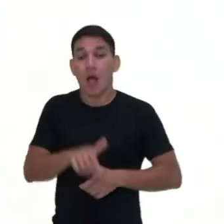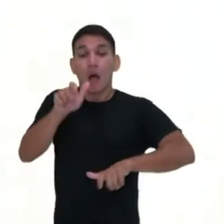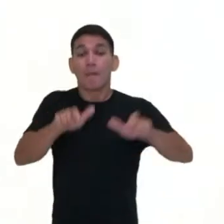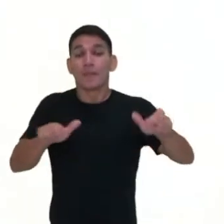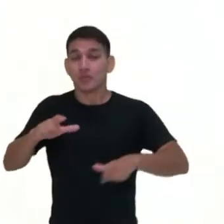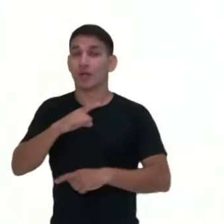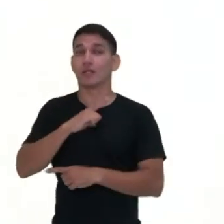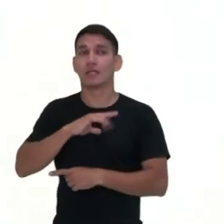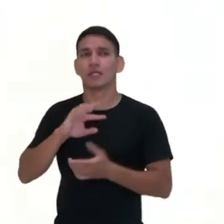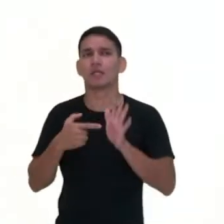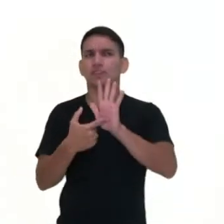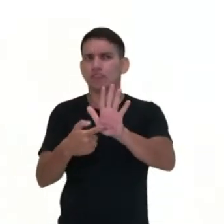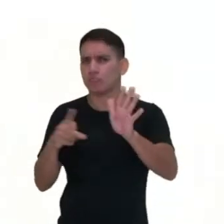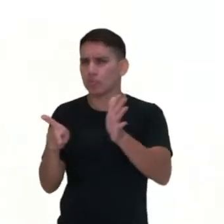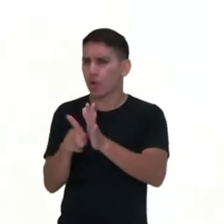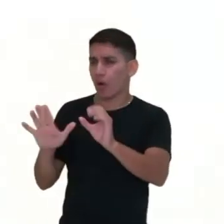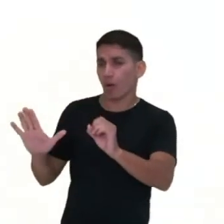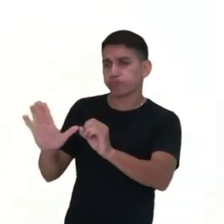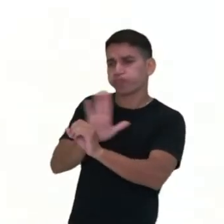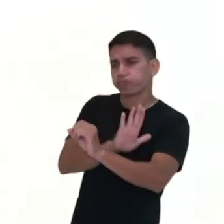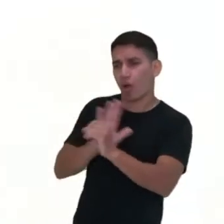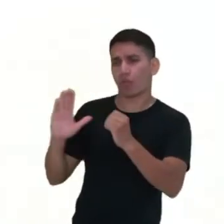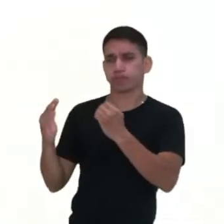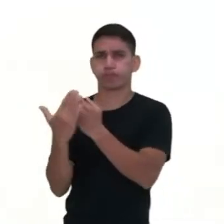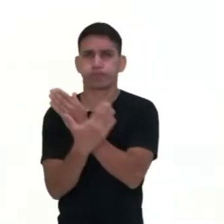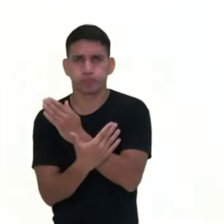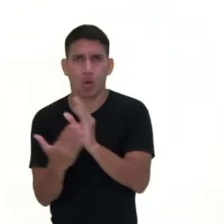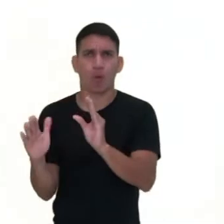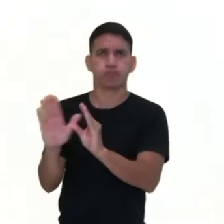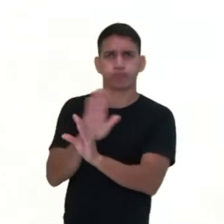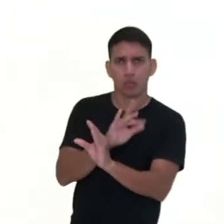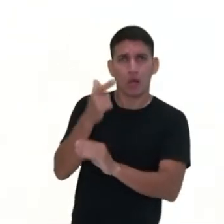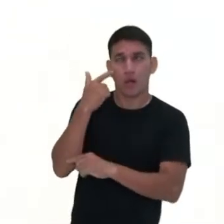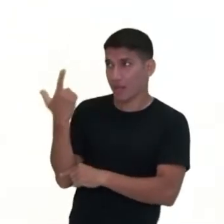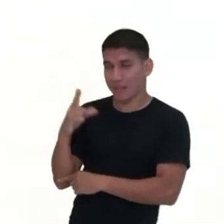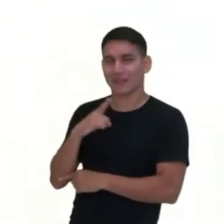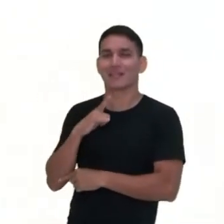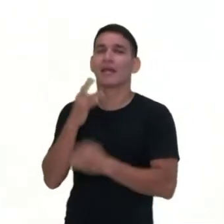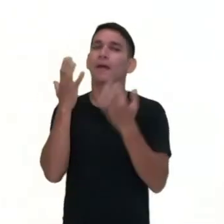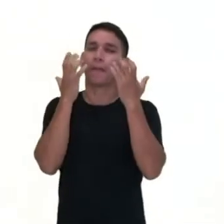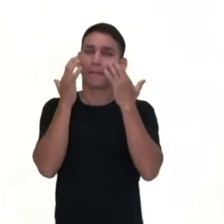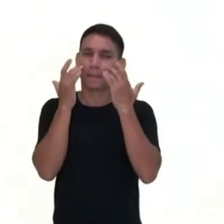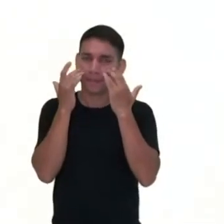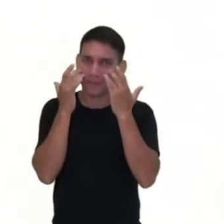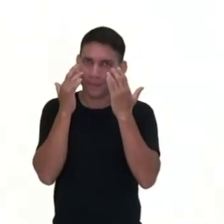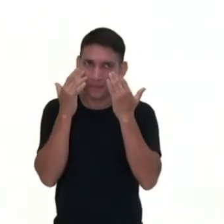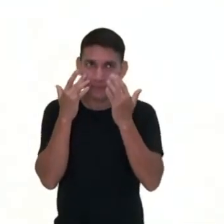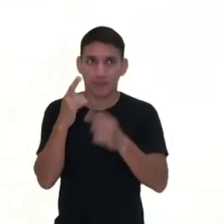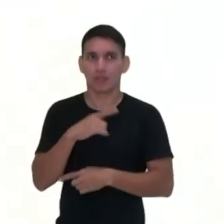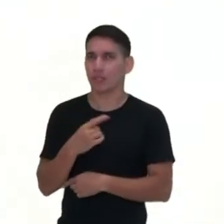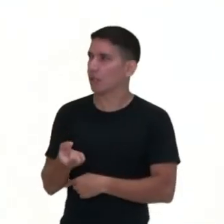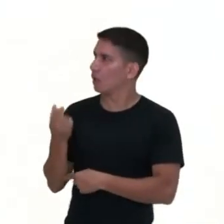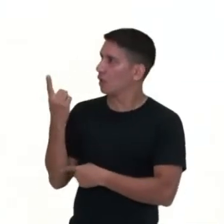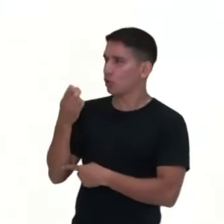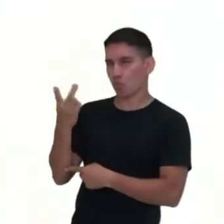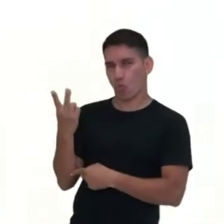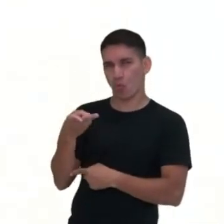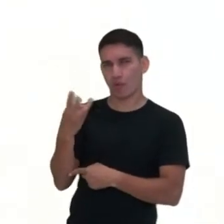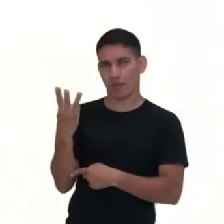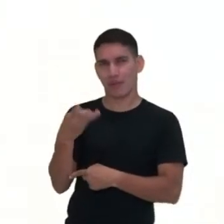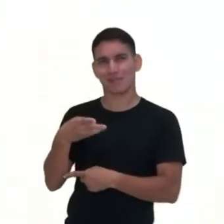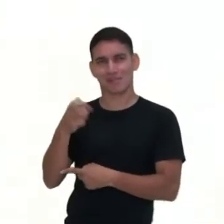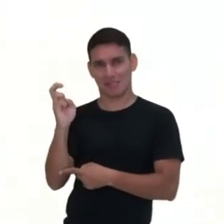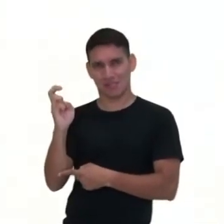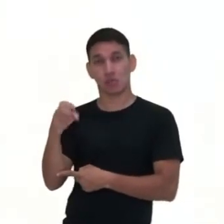cujos símbolos estão preenchidos, aqui no caso, possuem sardas, ou seja, o 2, o 3... O